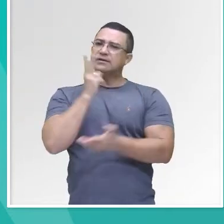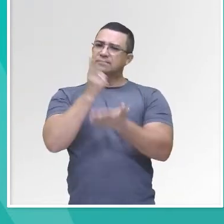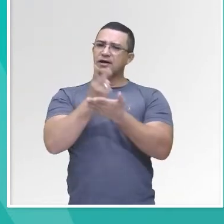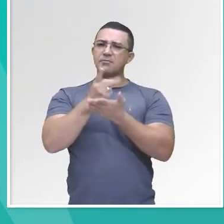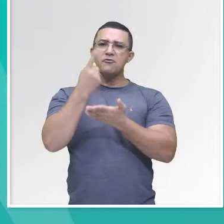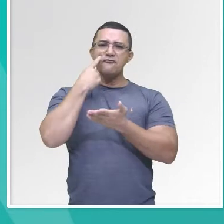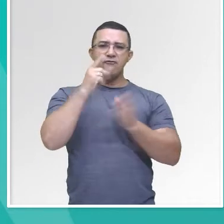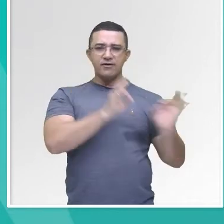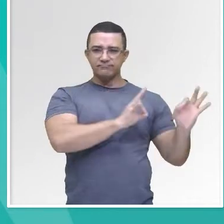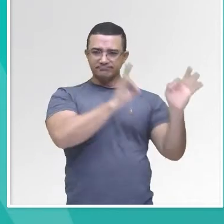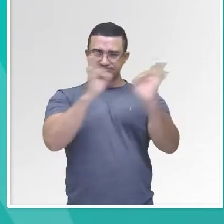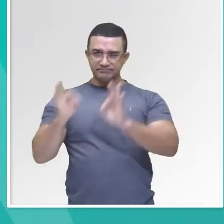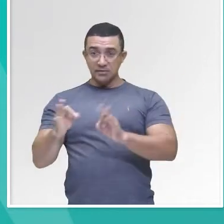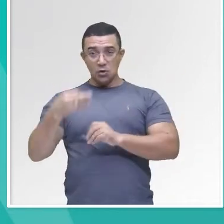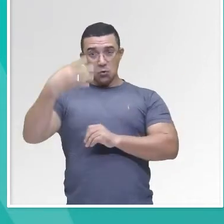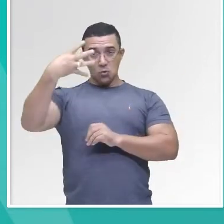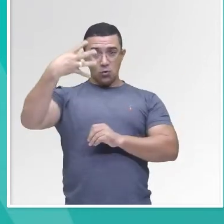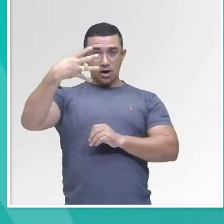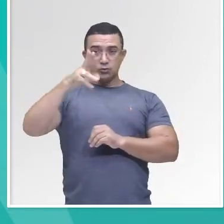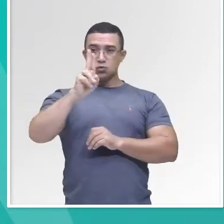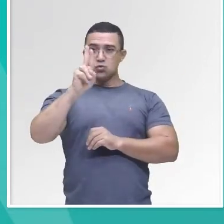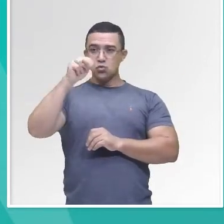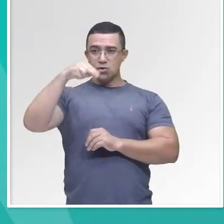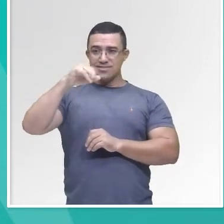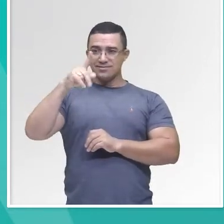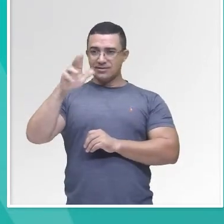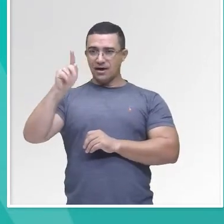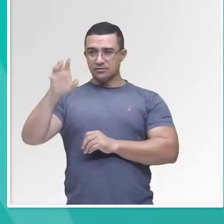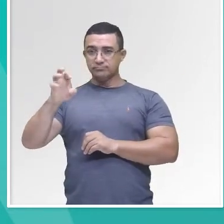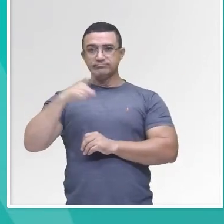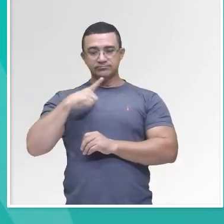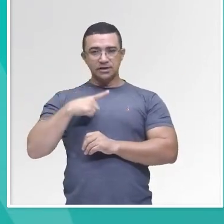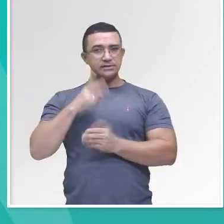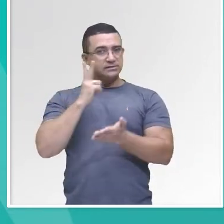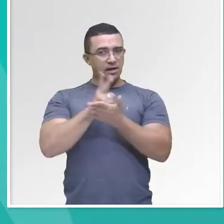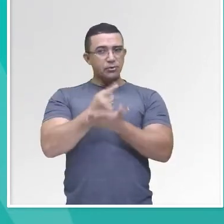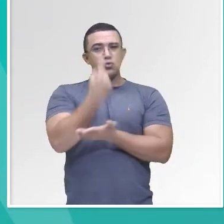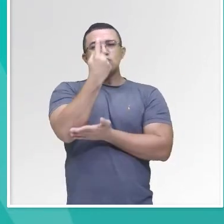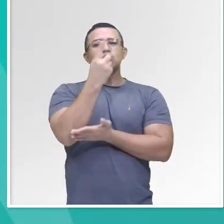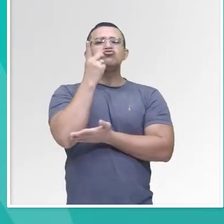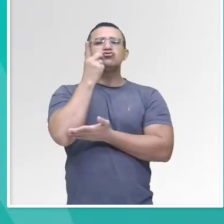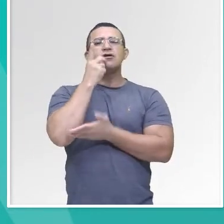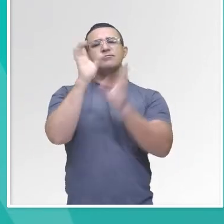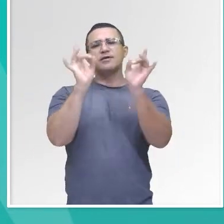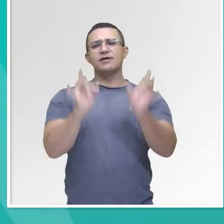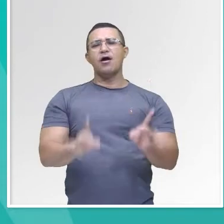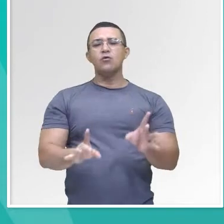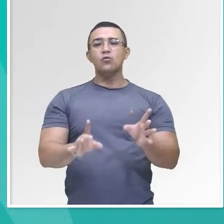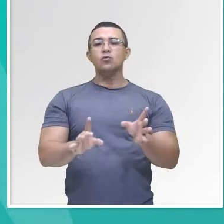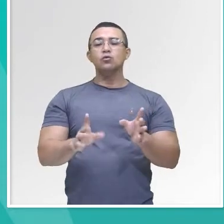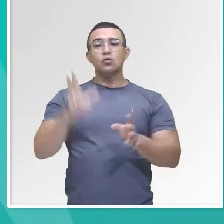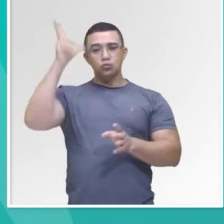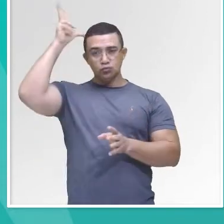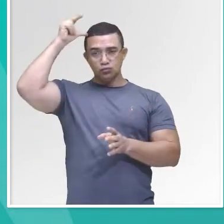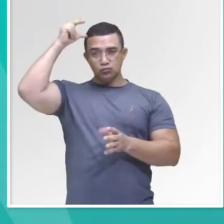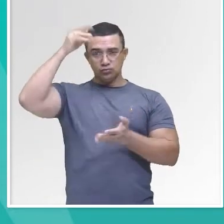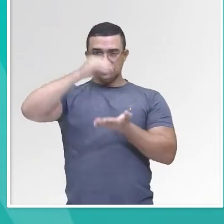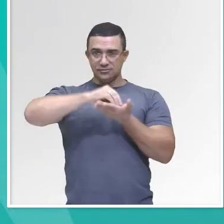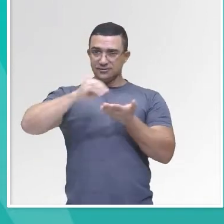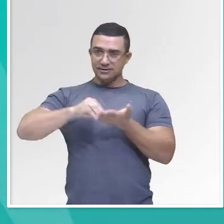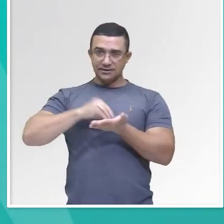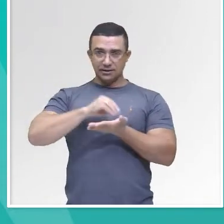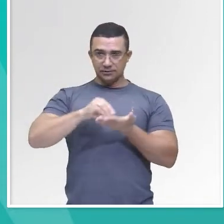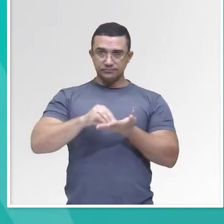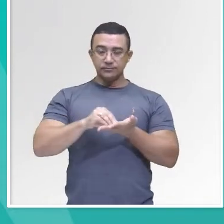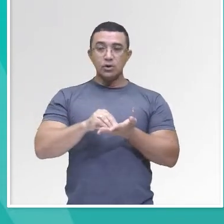4ª unidade, nós sempre temos um dia destinado ao xadrez. E no 8º ano não é